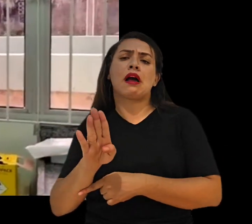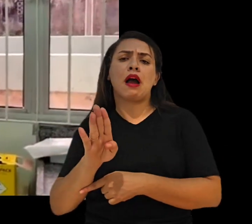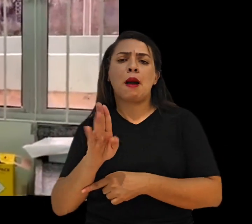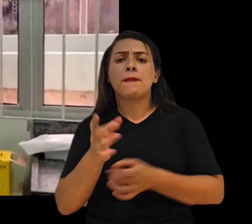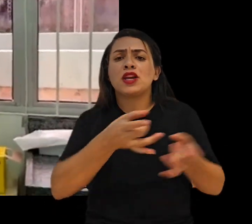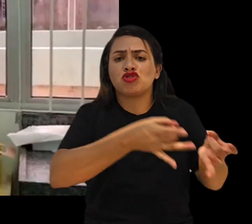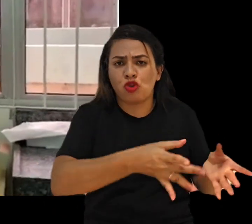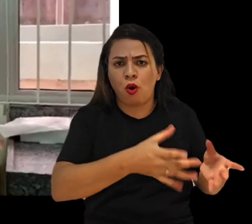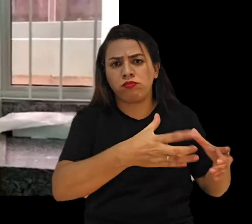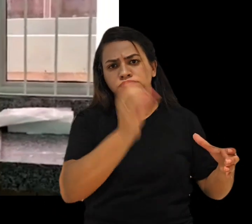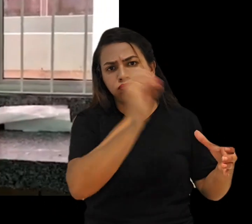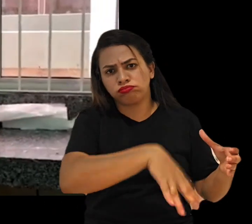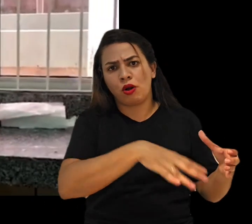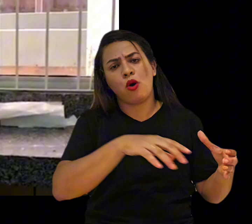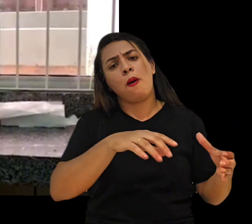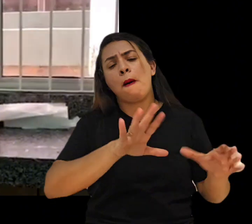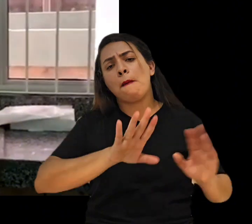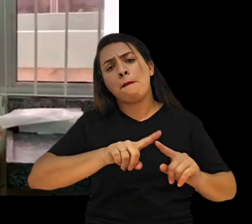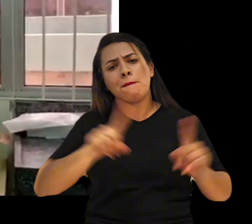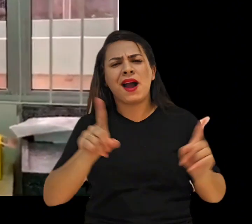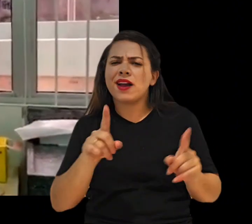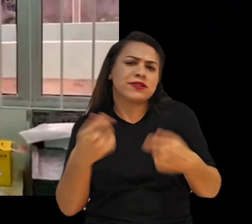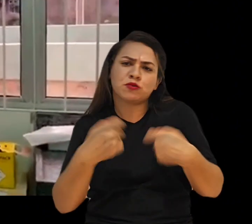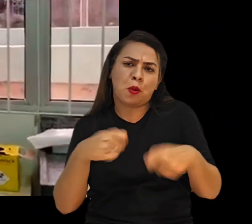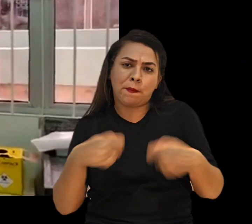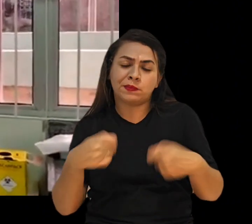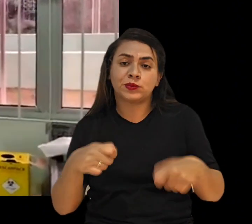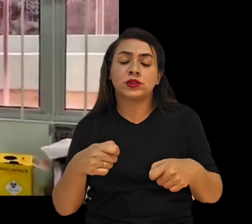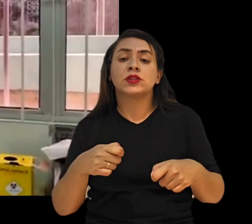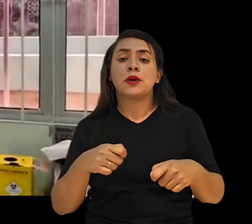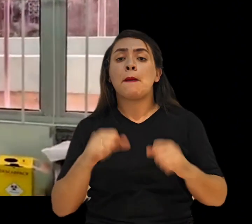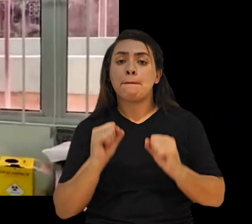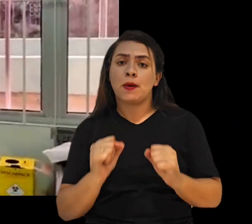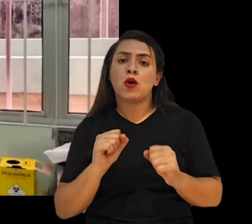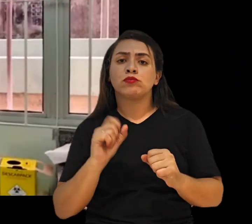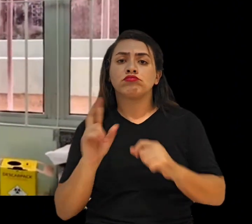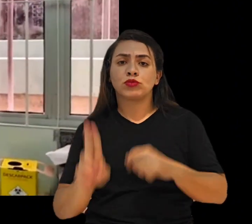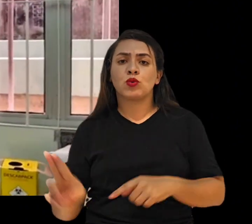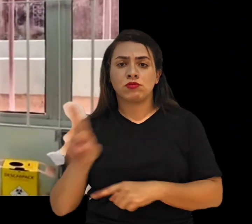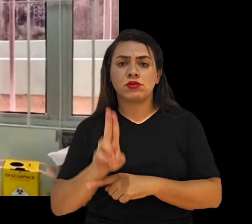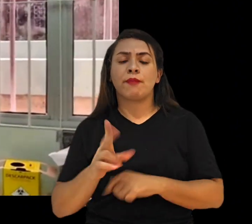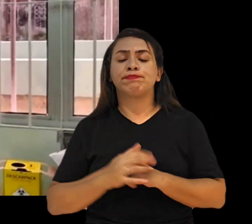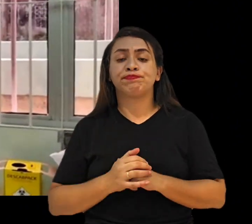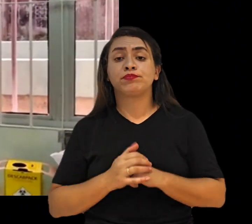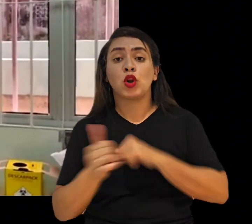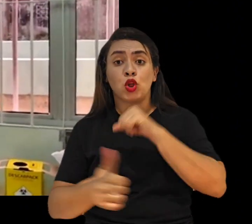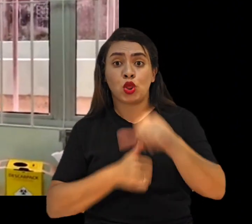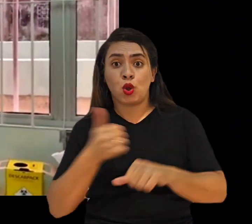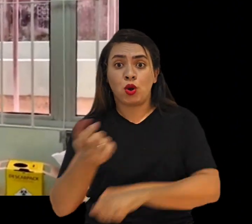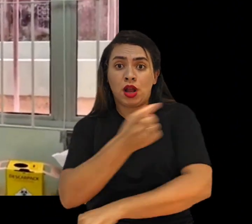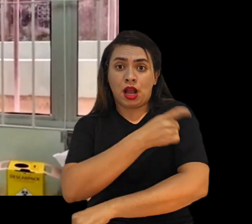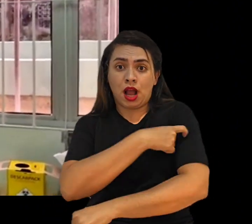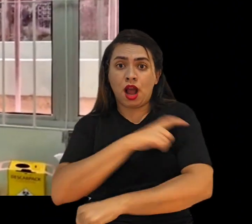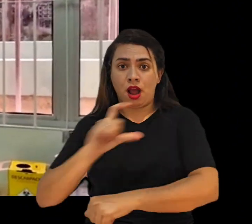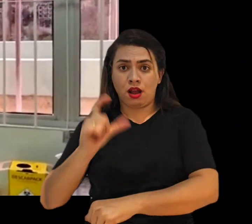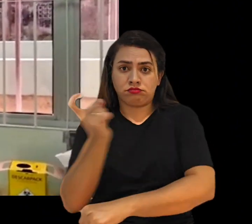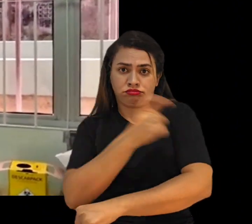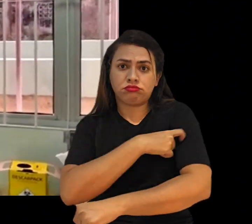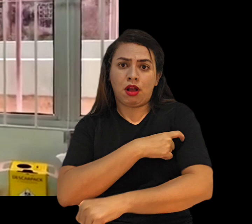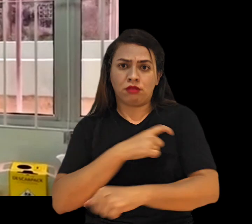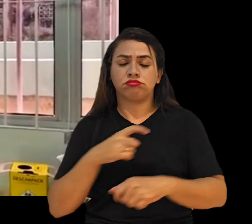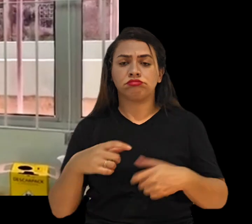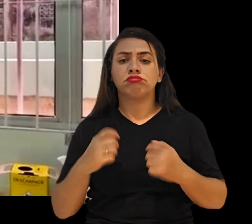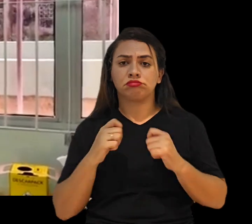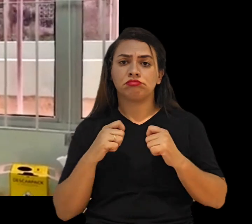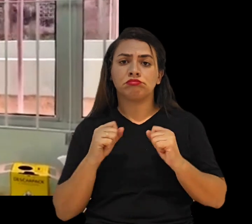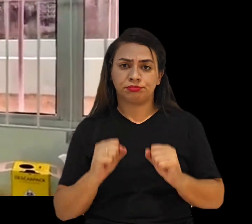agulha, que é essa agulha aqui. Existem vários tipos de agulha. Tem a agulha pretinha, que ela é menorzinha, ela